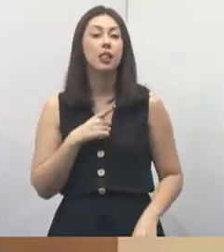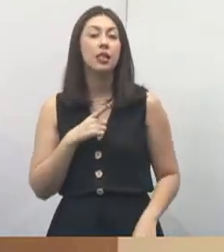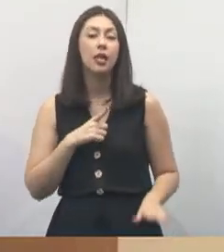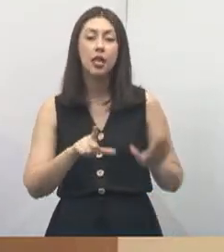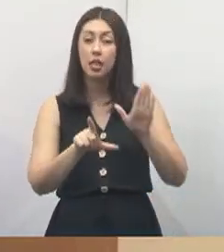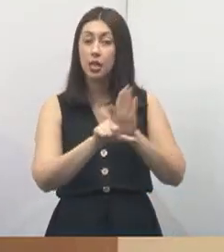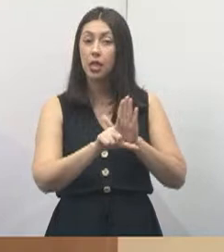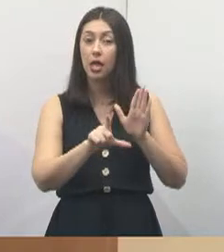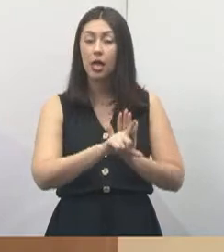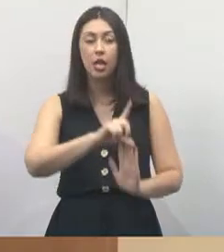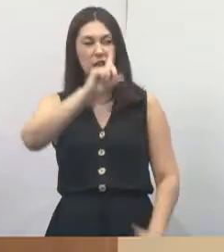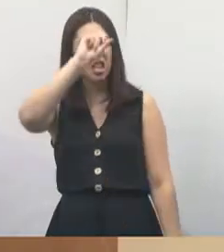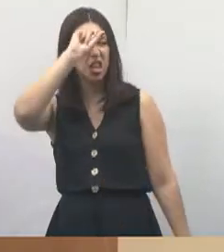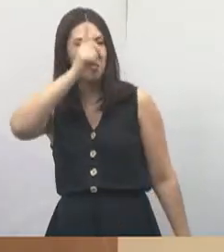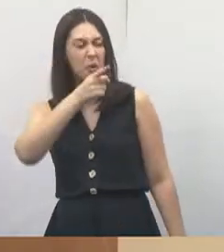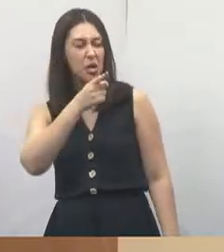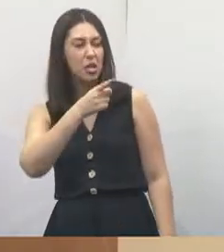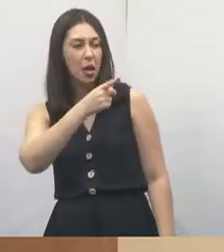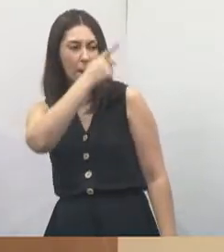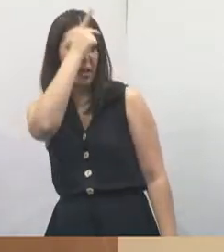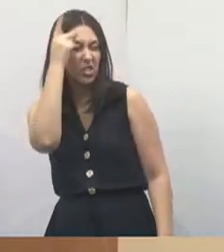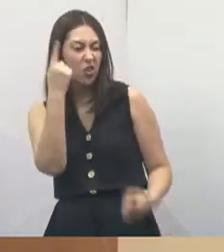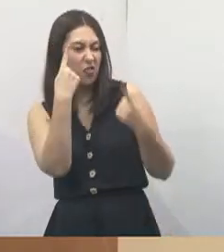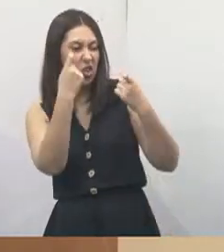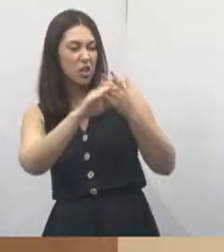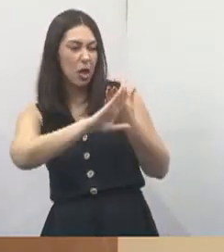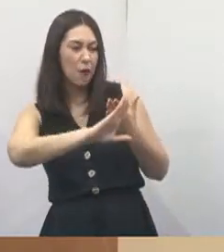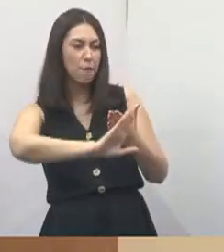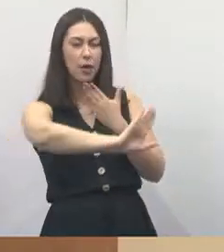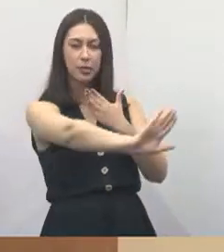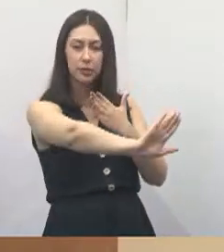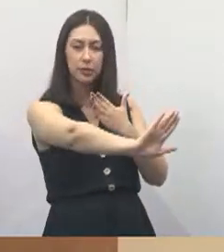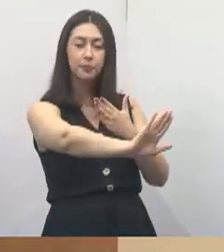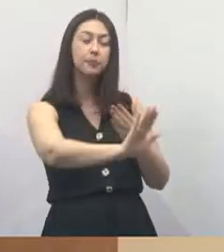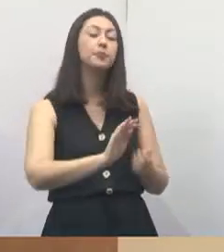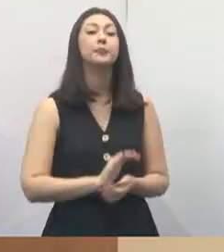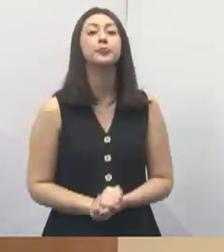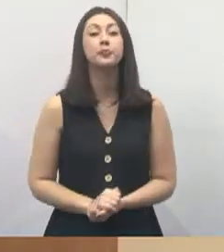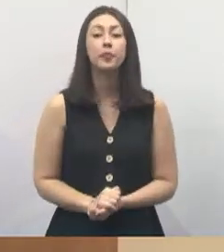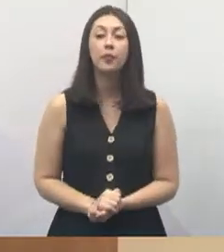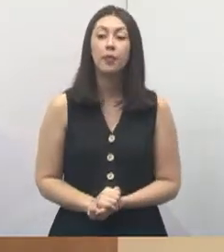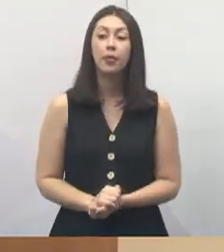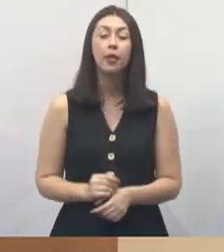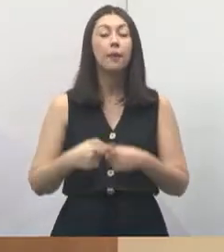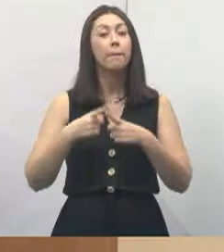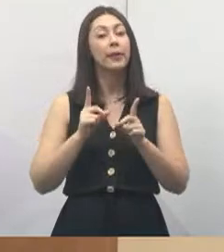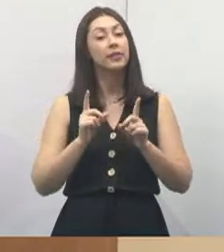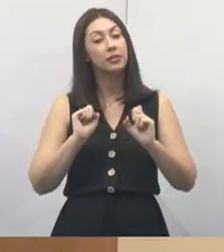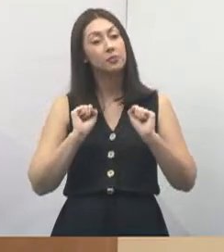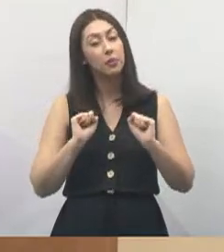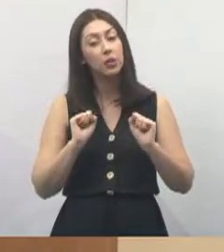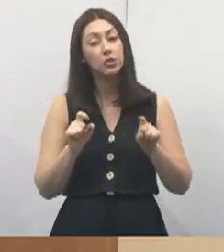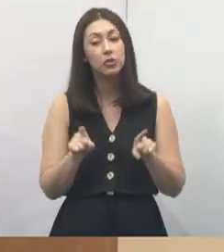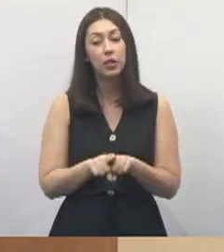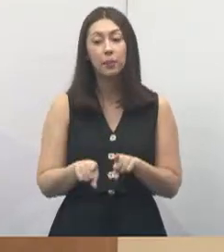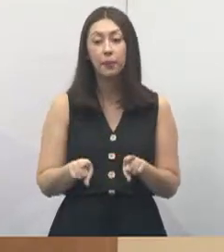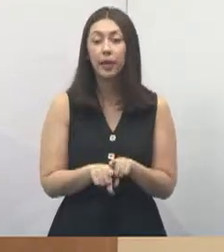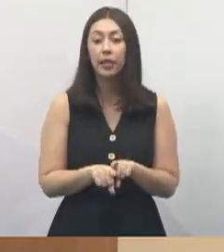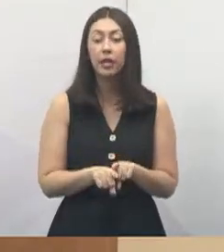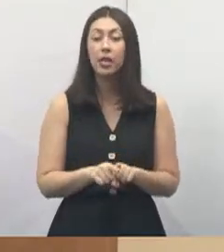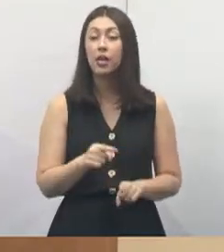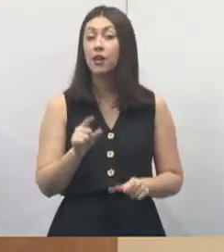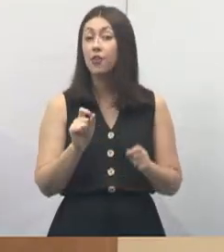e afastamento do agressor do lar. A concessão dessas medidas, elas podem ser, inclusive, feitas na